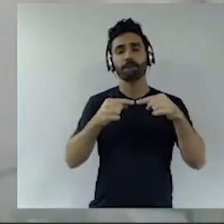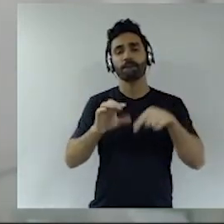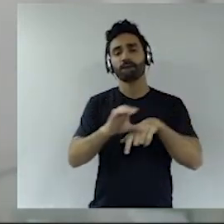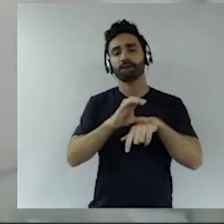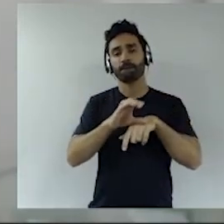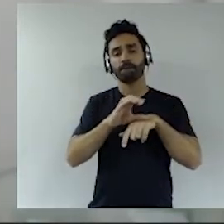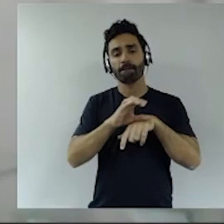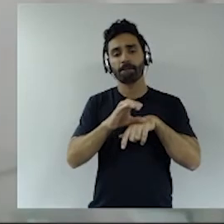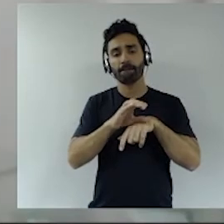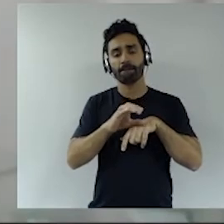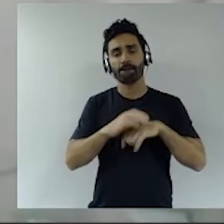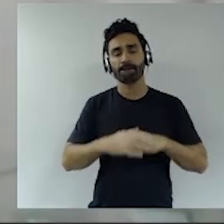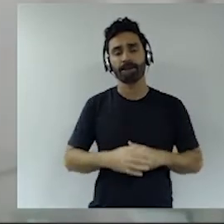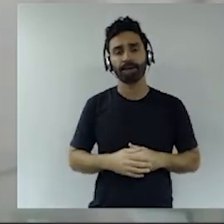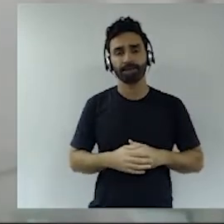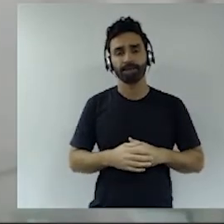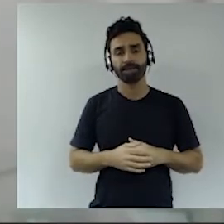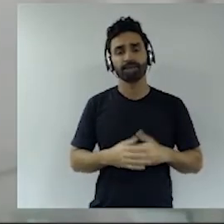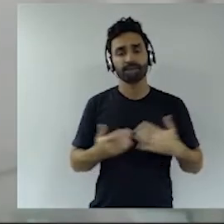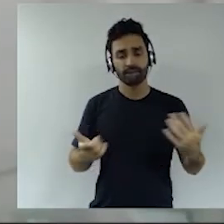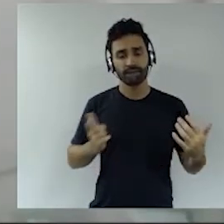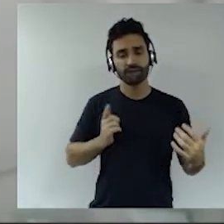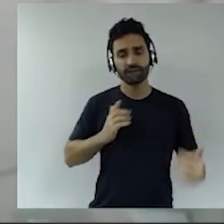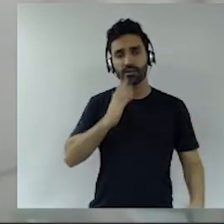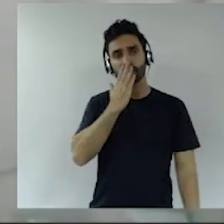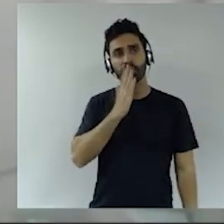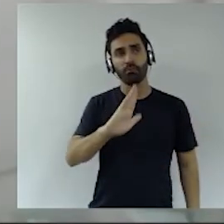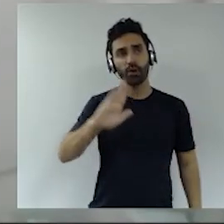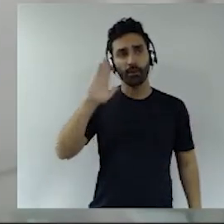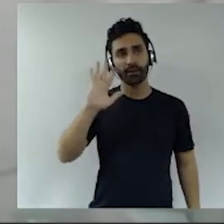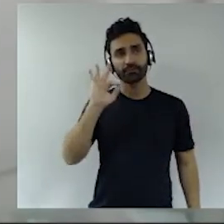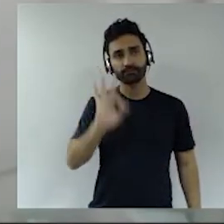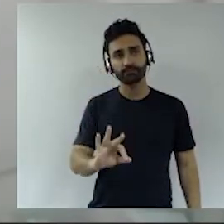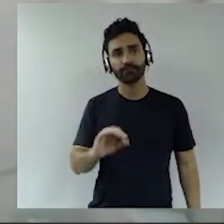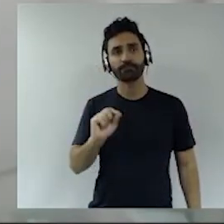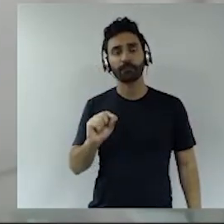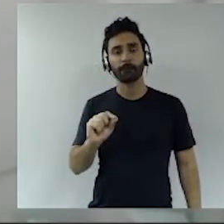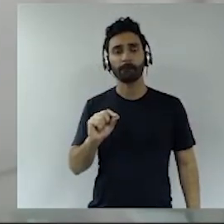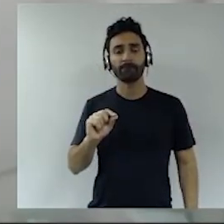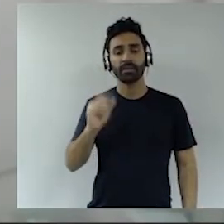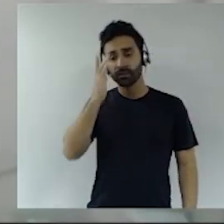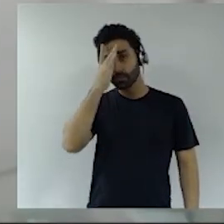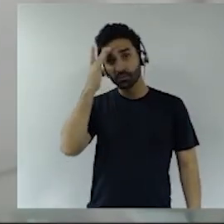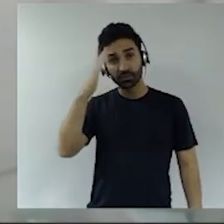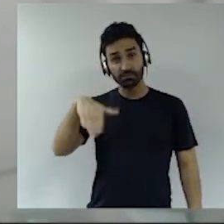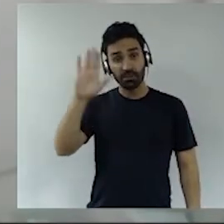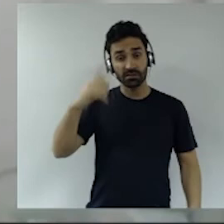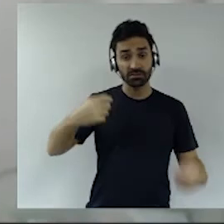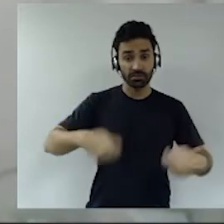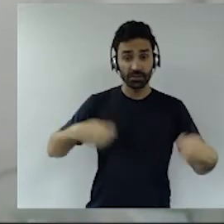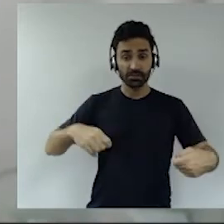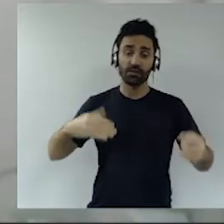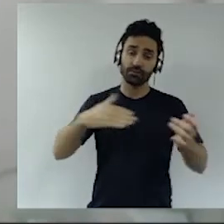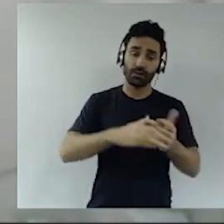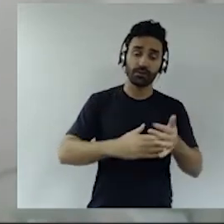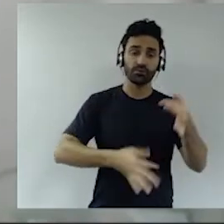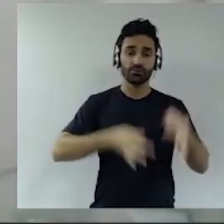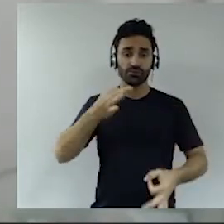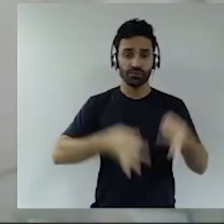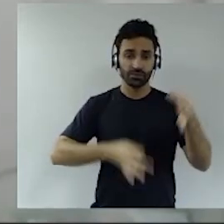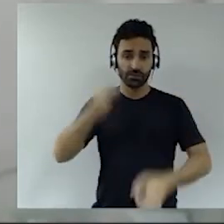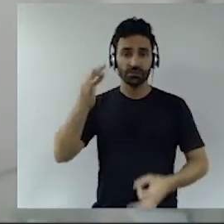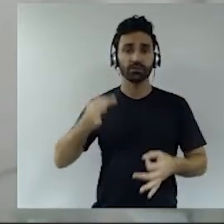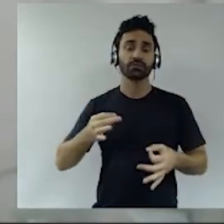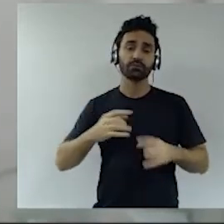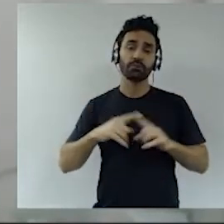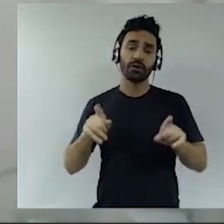e entregou a elas a promessa de levar os reclamos dos mais necessitados até o judiciário. Mas,